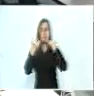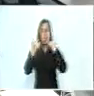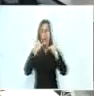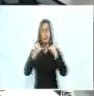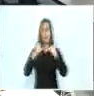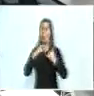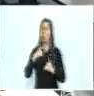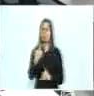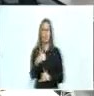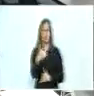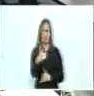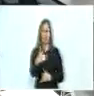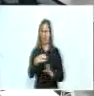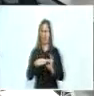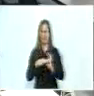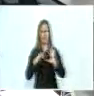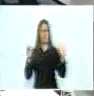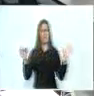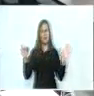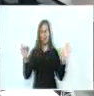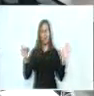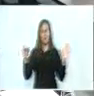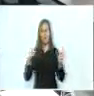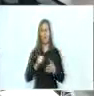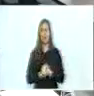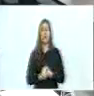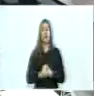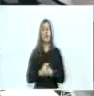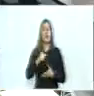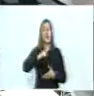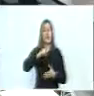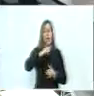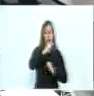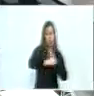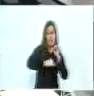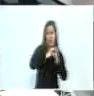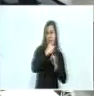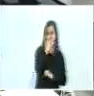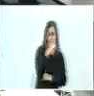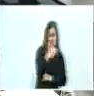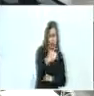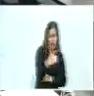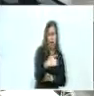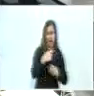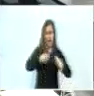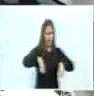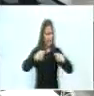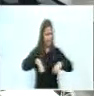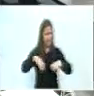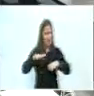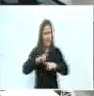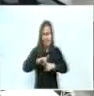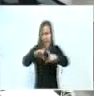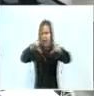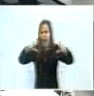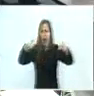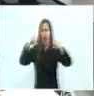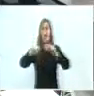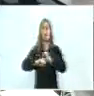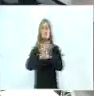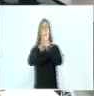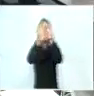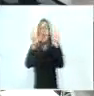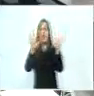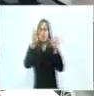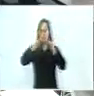estão disponibilizados de pronto no portal de transparência ou que careçam de maiores esclarecimentos no julgamento